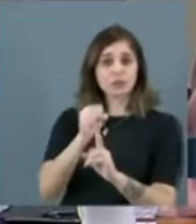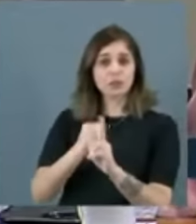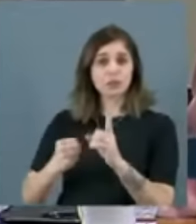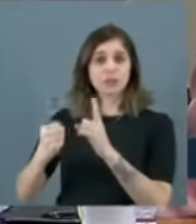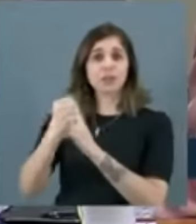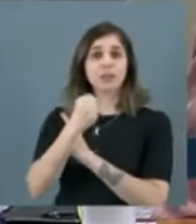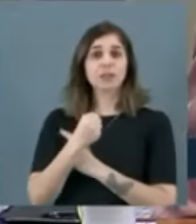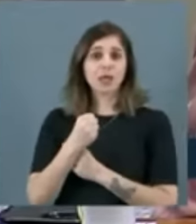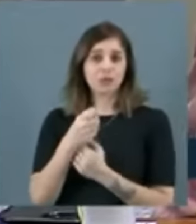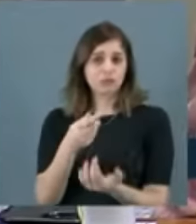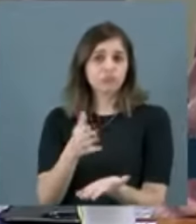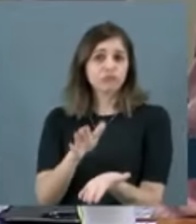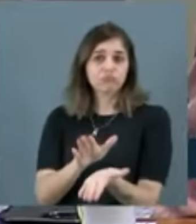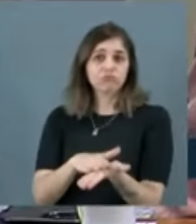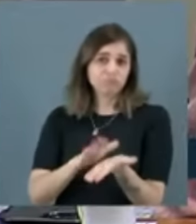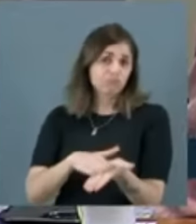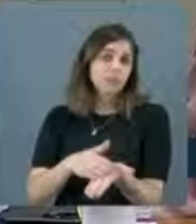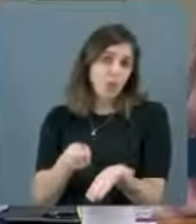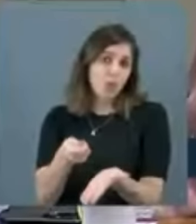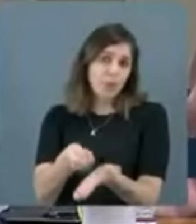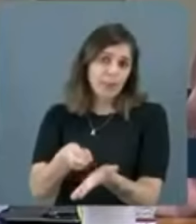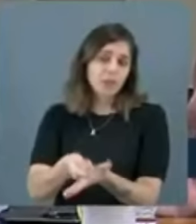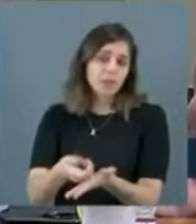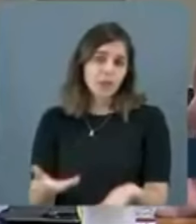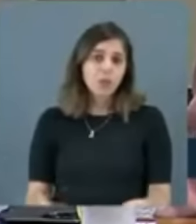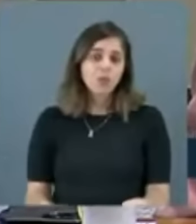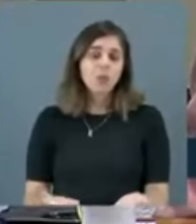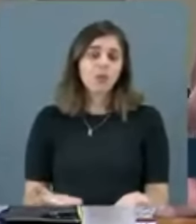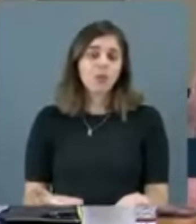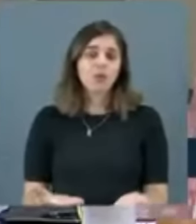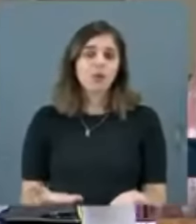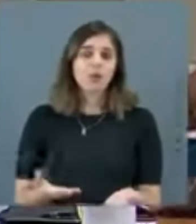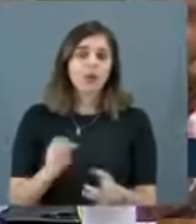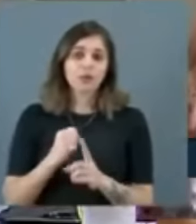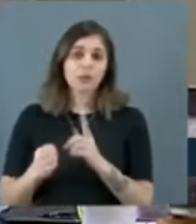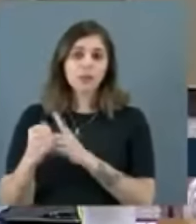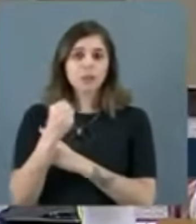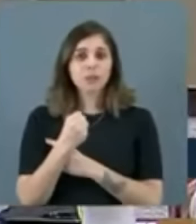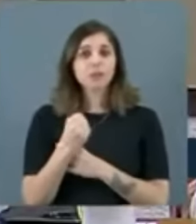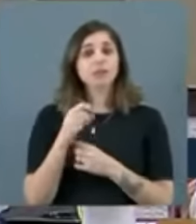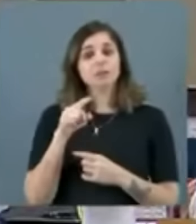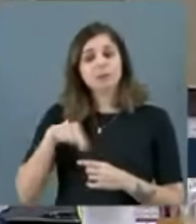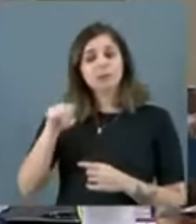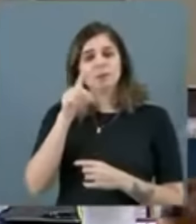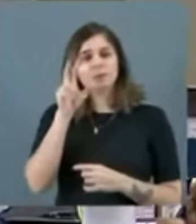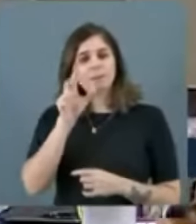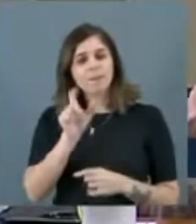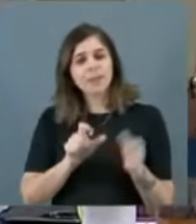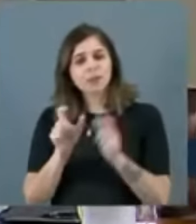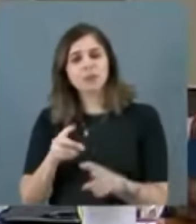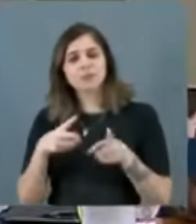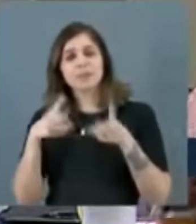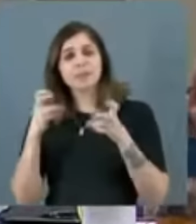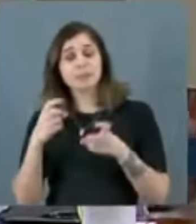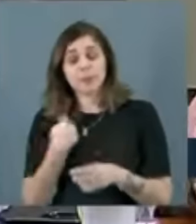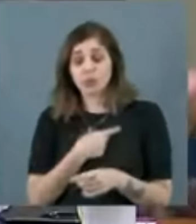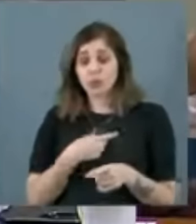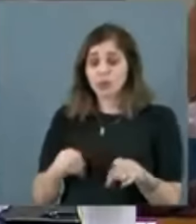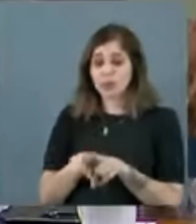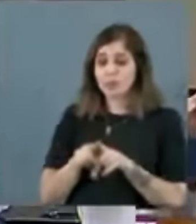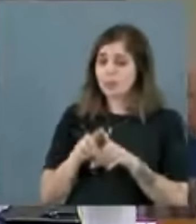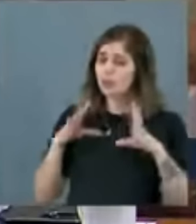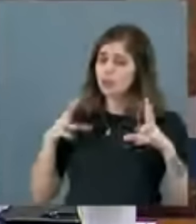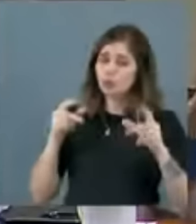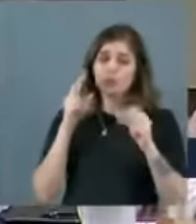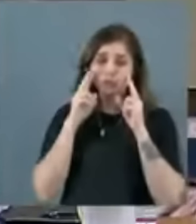temos a obrigação de prestar essa satisfação à sociedade para as pessoas constatarem e para nós também constatarmos todos